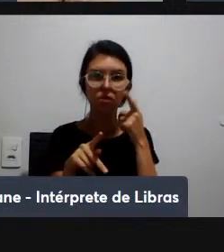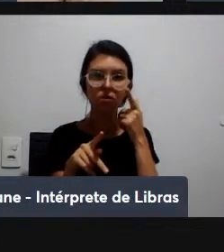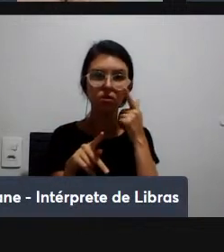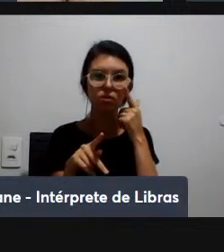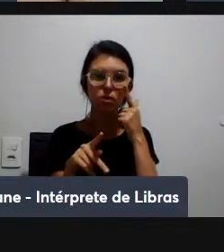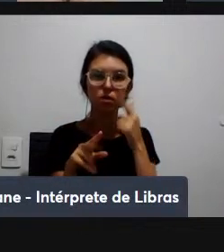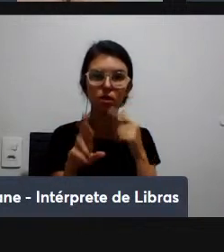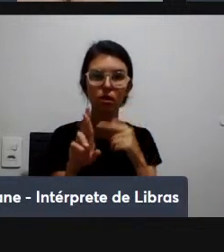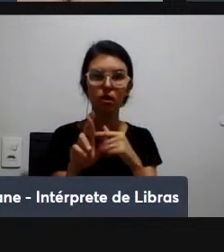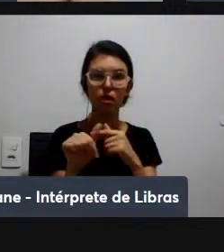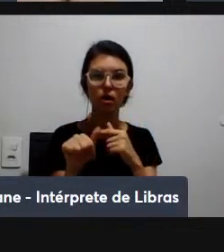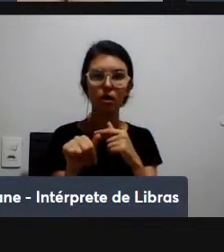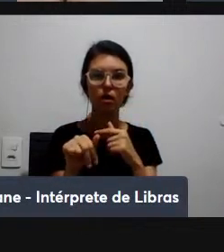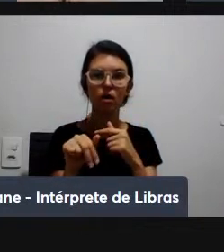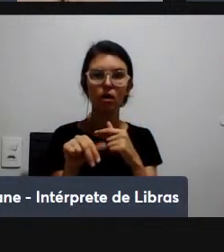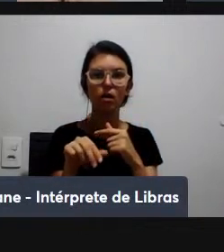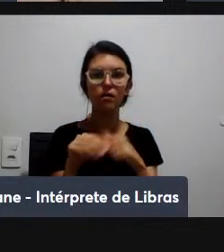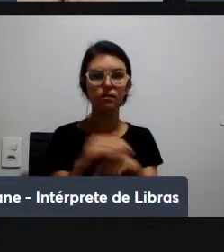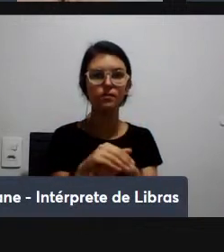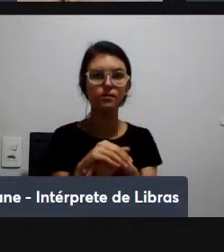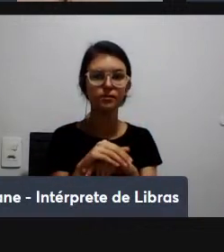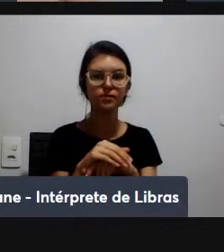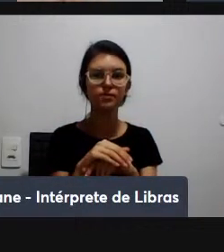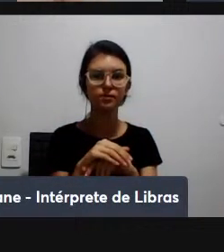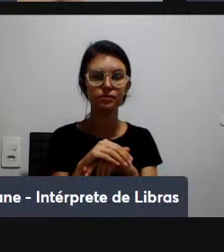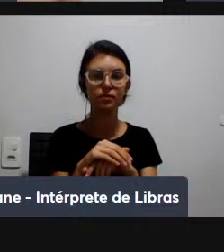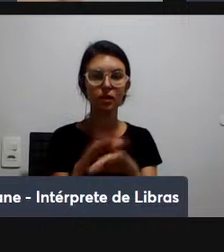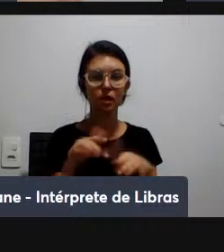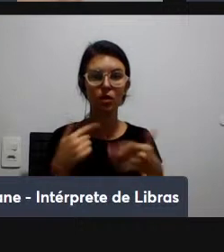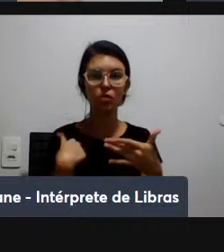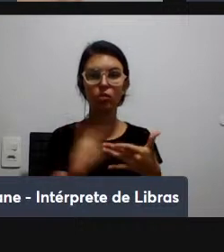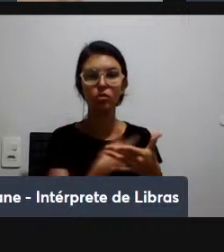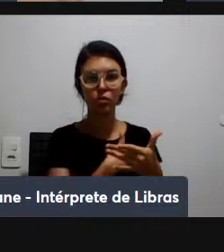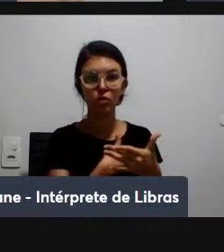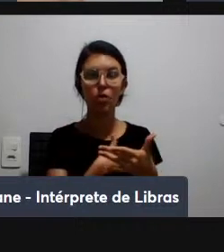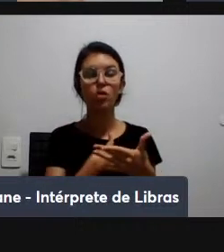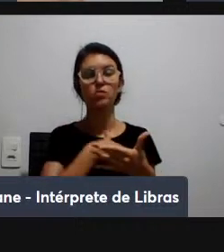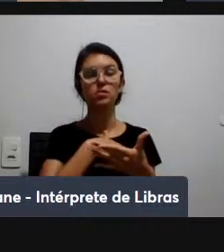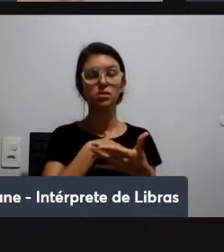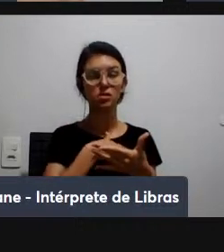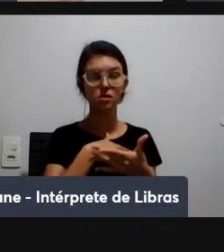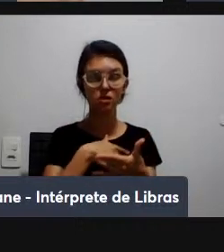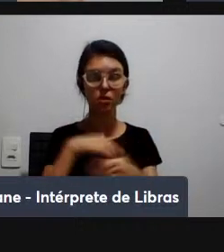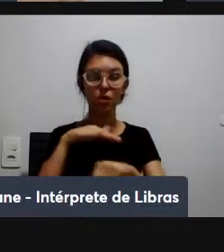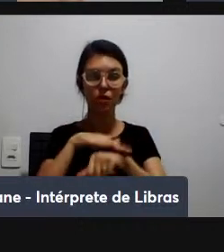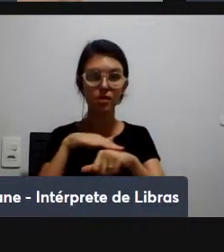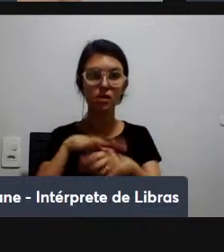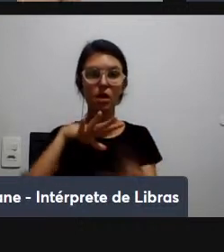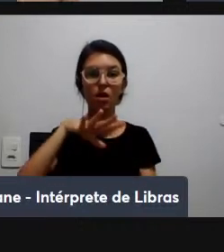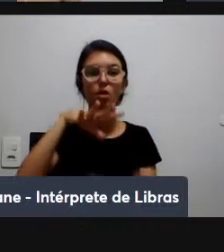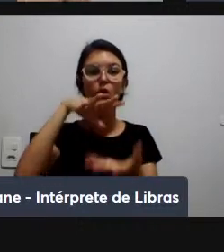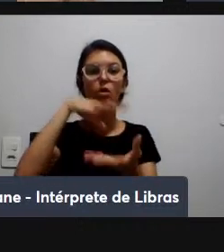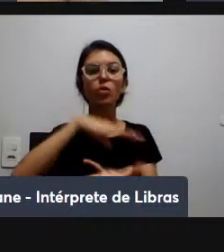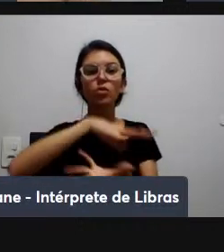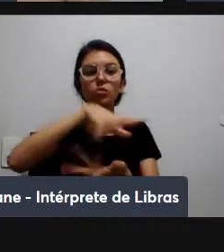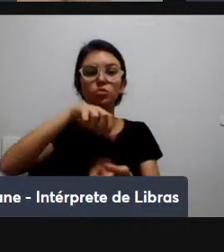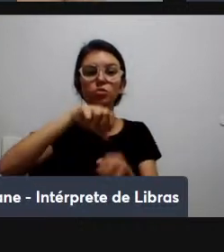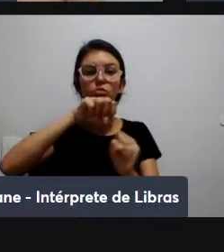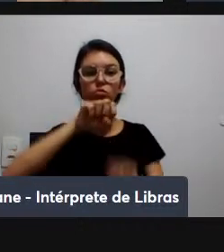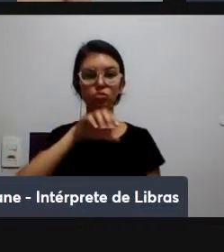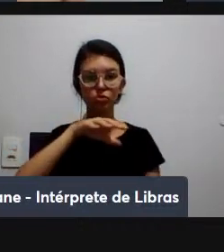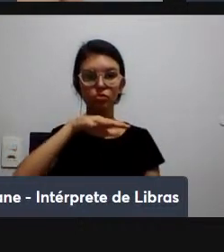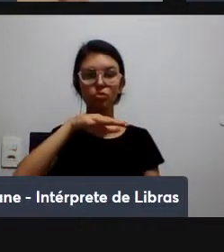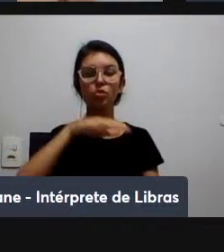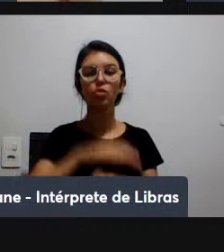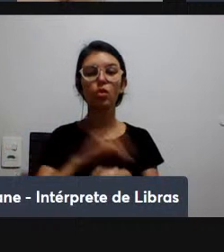temos refletido muito sobre isso aqui no Sul Global, no caso aqui também do Brasil. Eu trabalho no